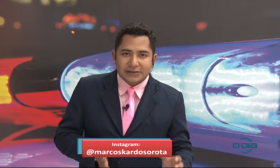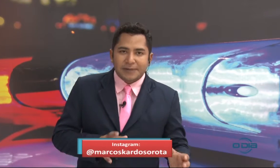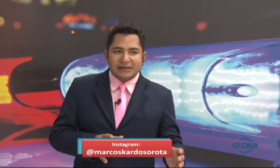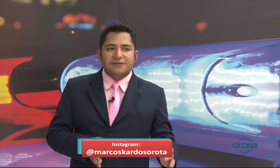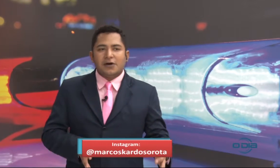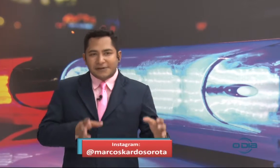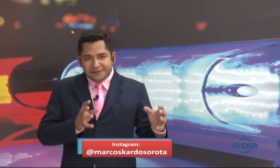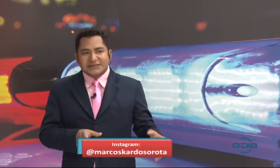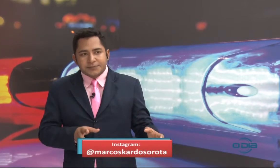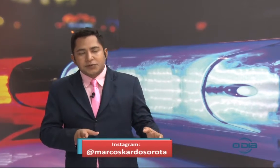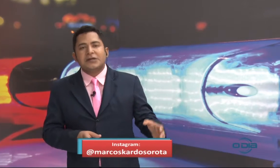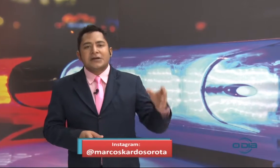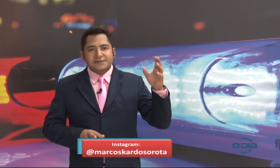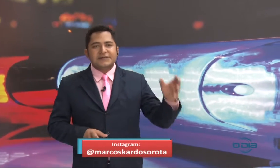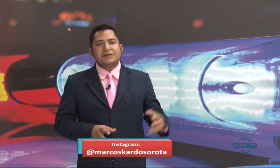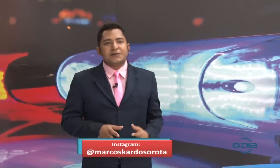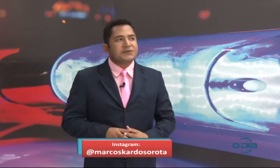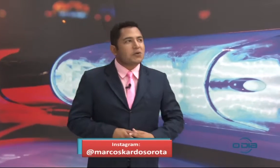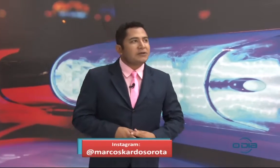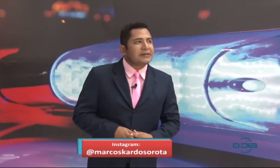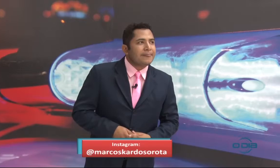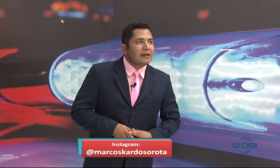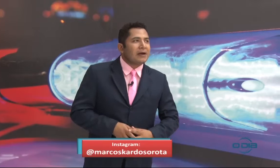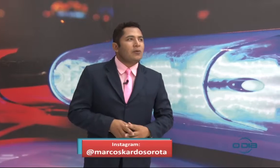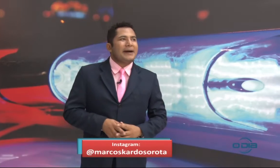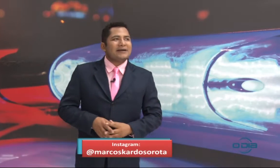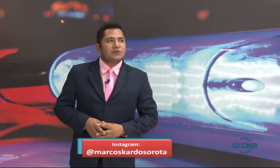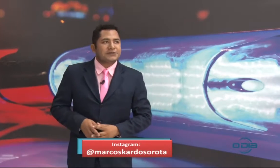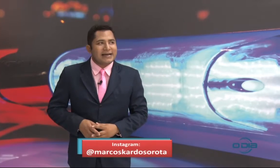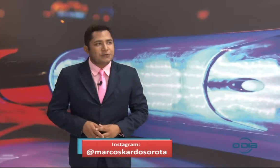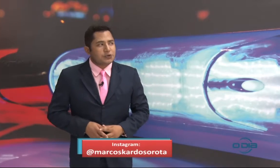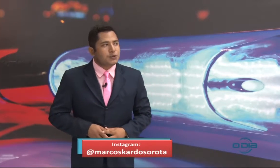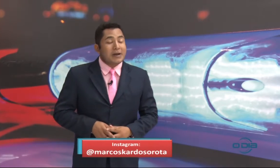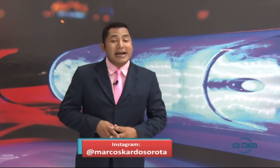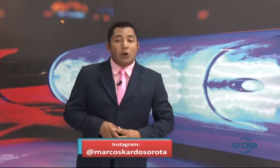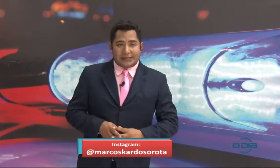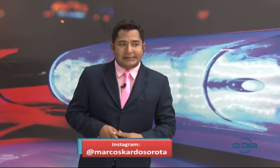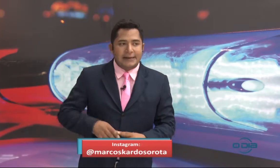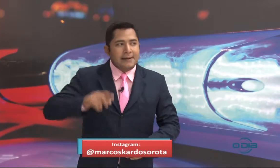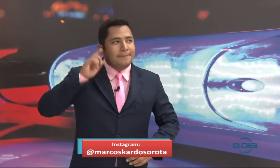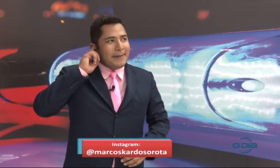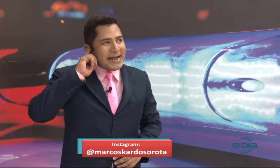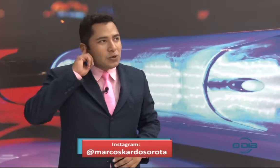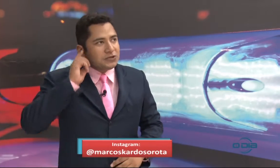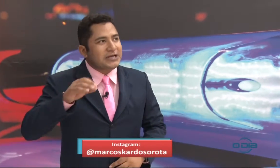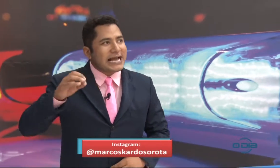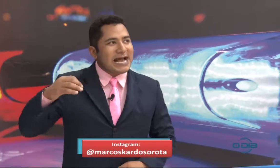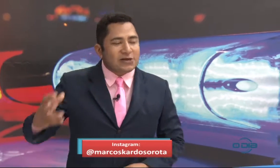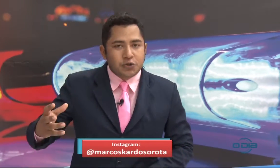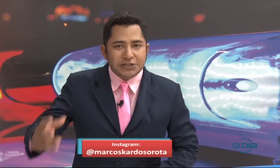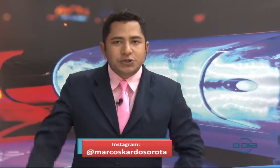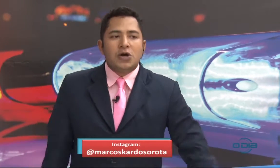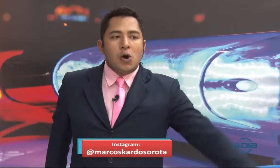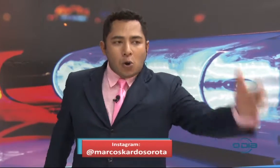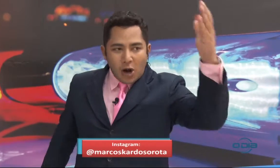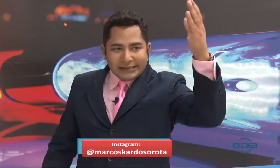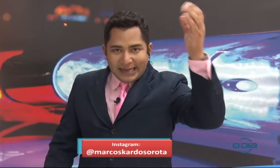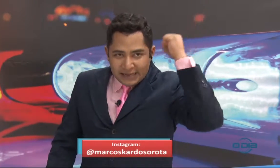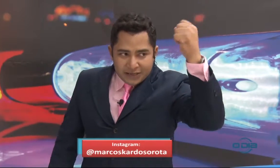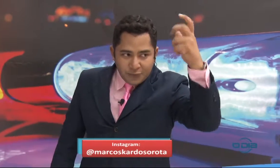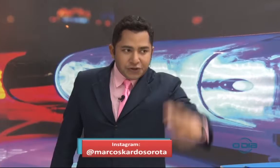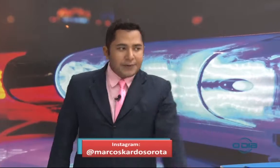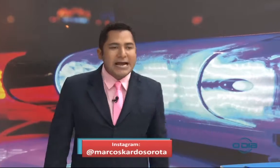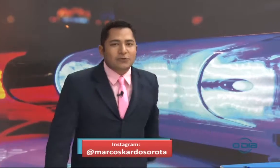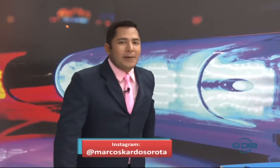Facebook, na plataforma Facebook. Você também nos encontra lá com Marcos Cardoso com Carrota. Marcos Cardoso